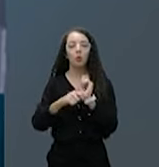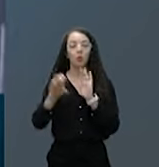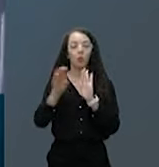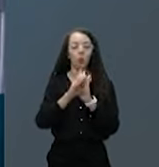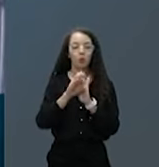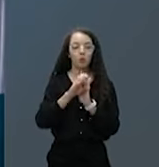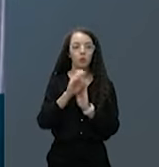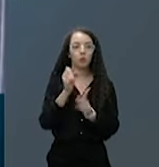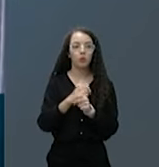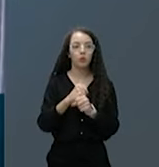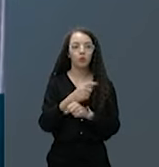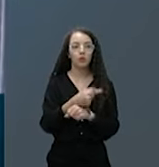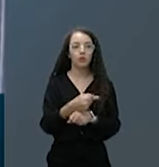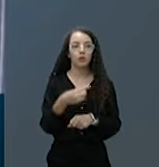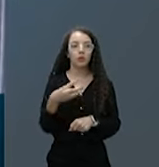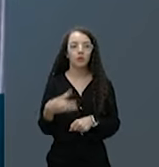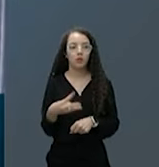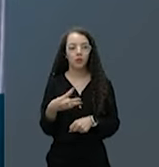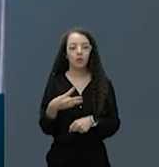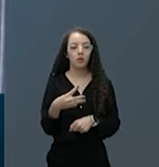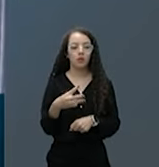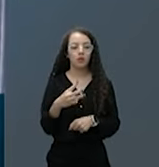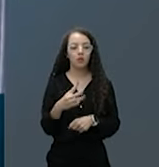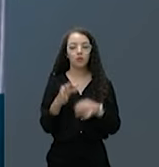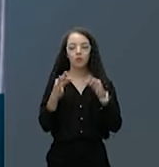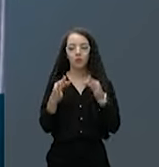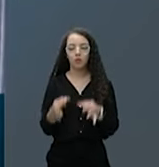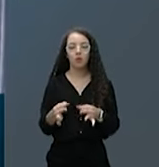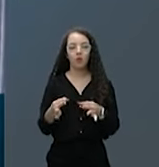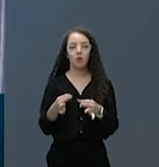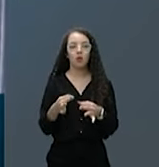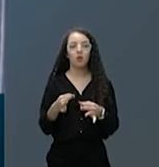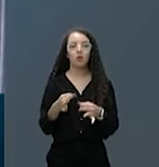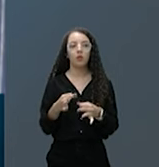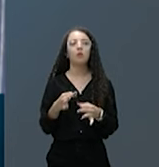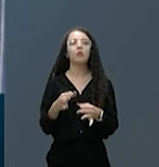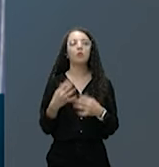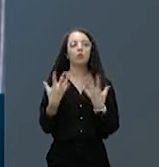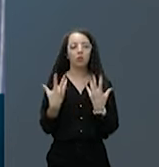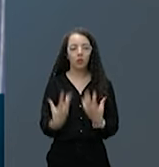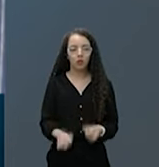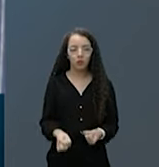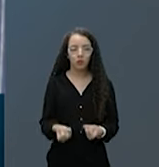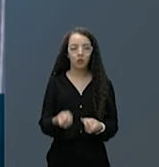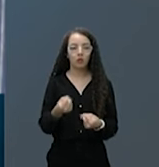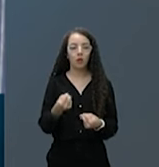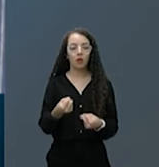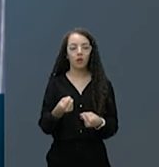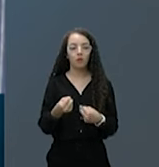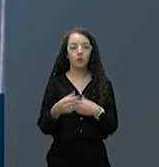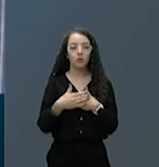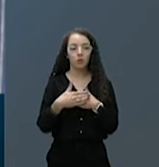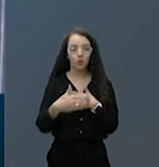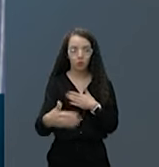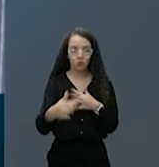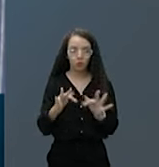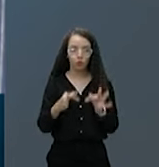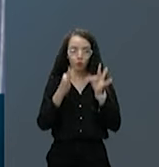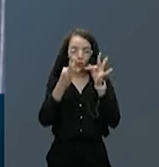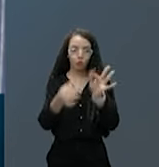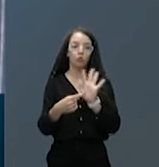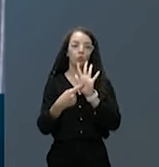fixou o entendimento de que era admissível a comprovação posterior. Fato